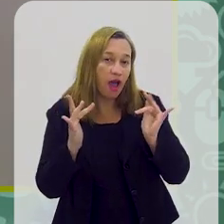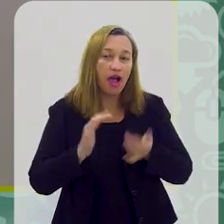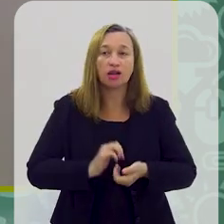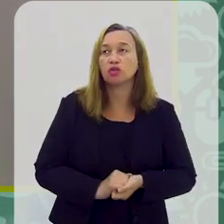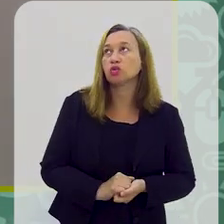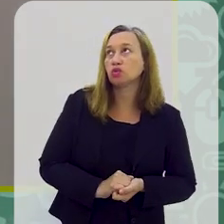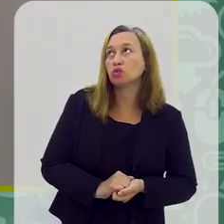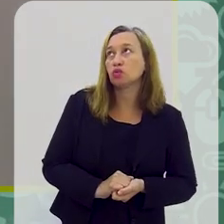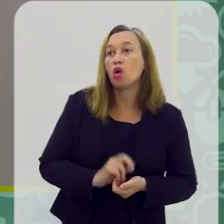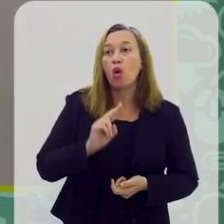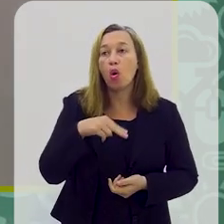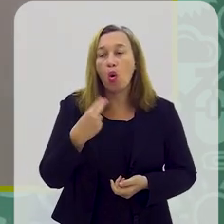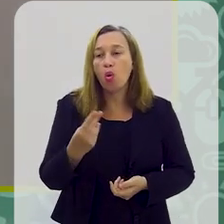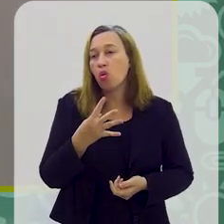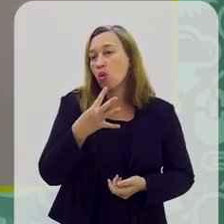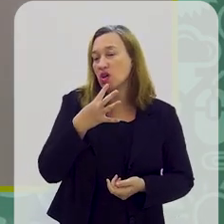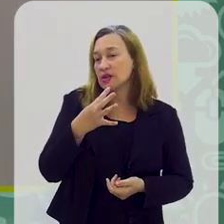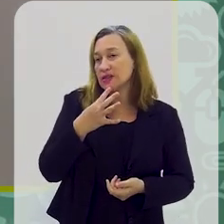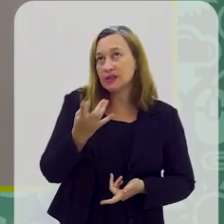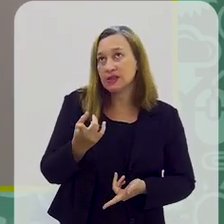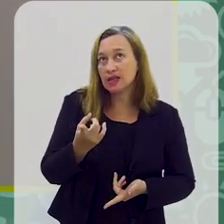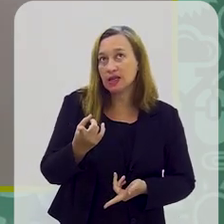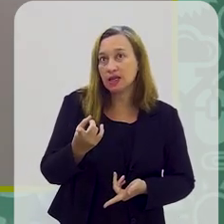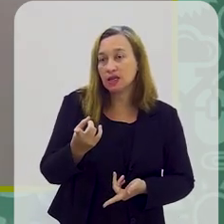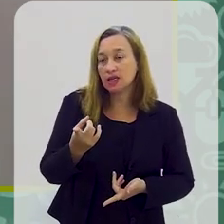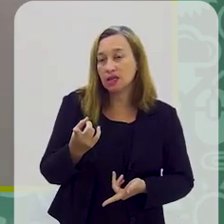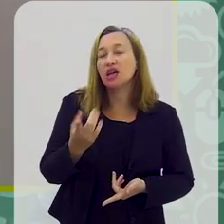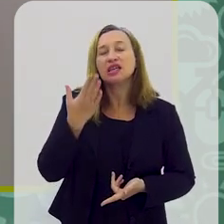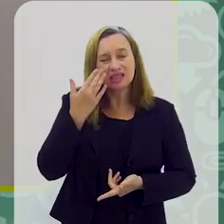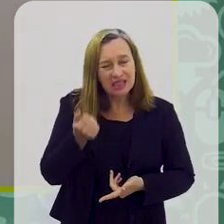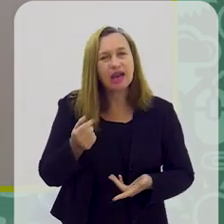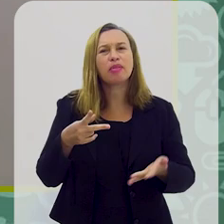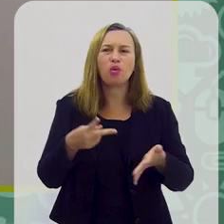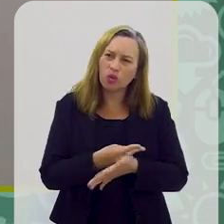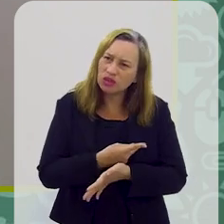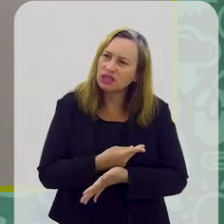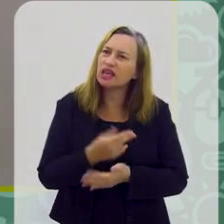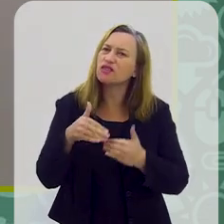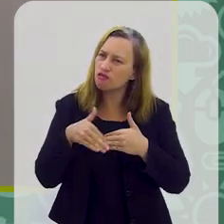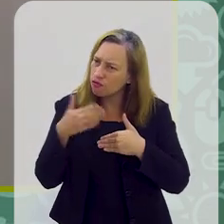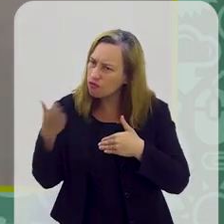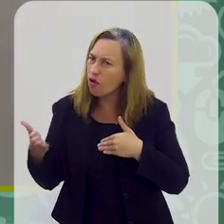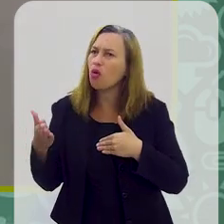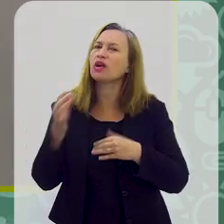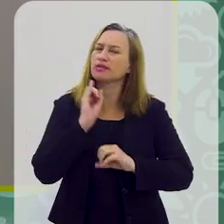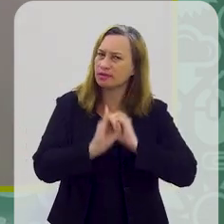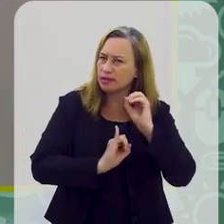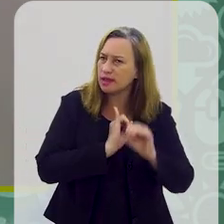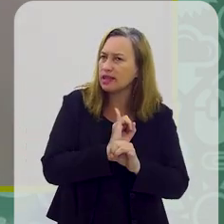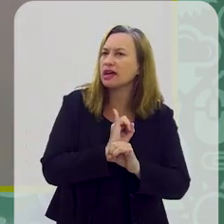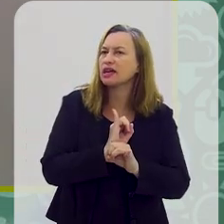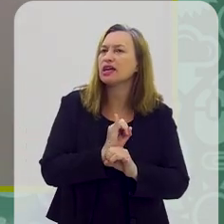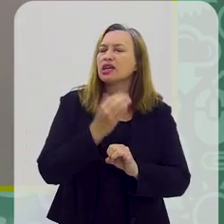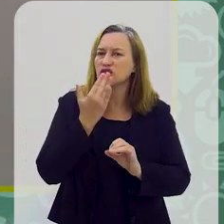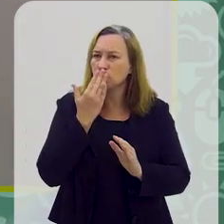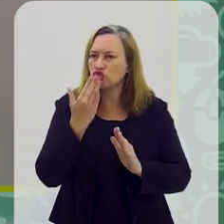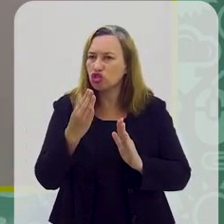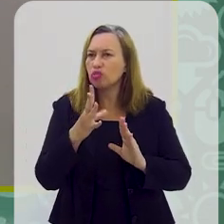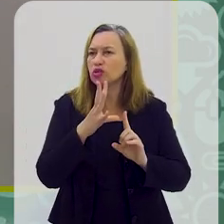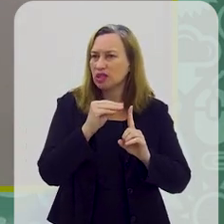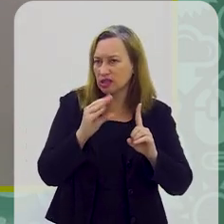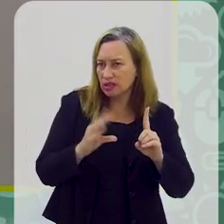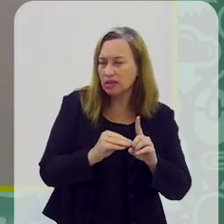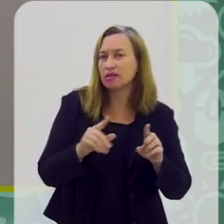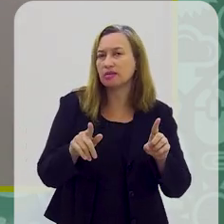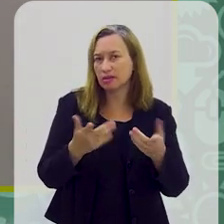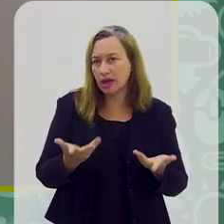com o um namorado ou conheciam, né, alguém. A gente sabe que isso acontece fora da internet, esse tipo de